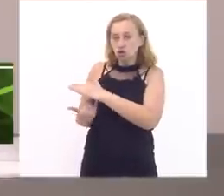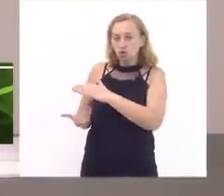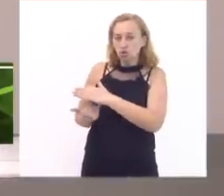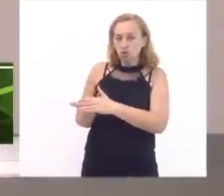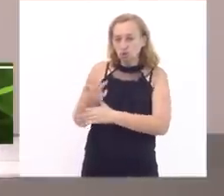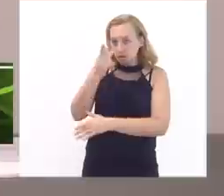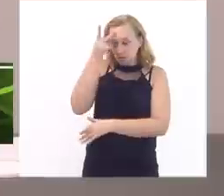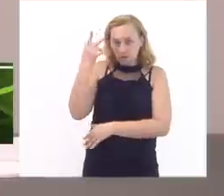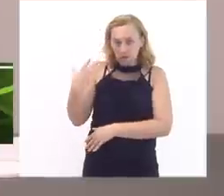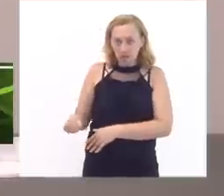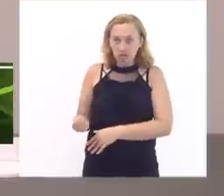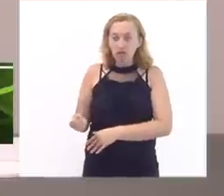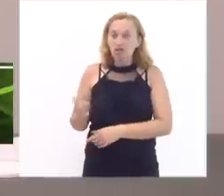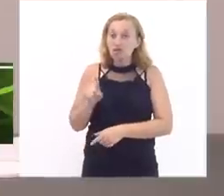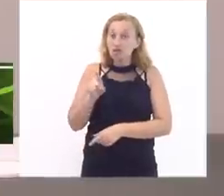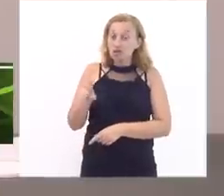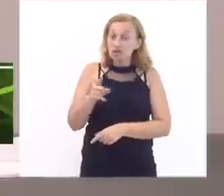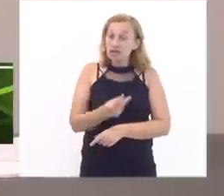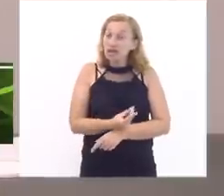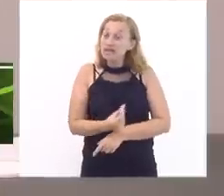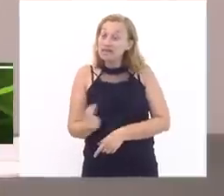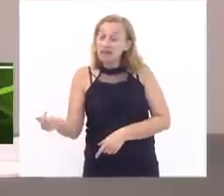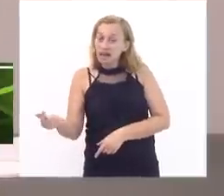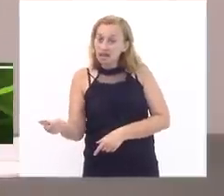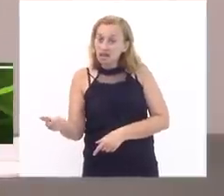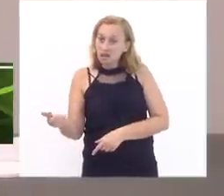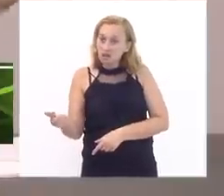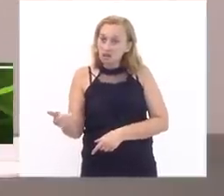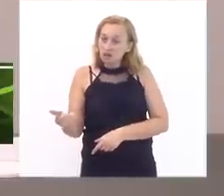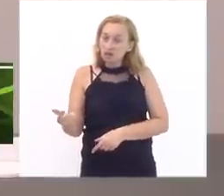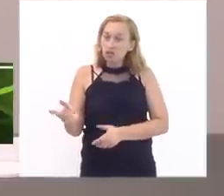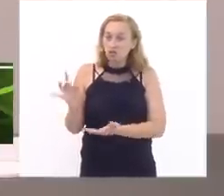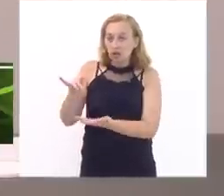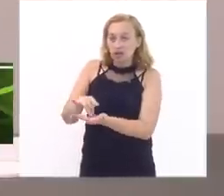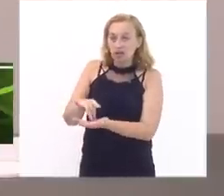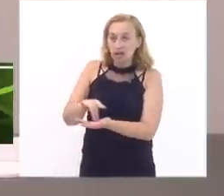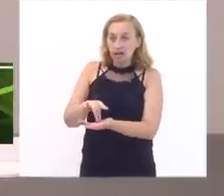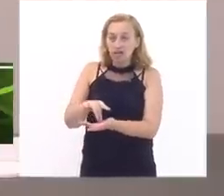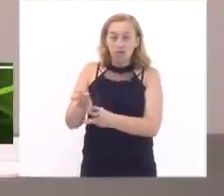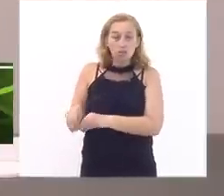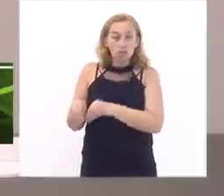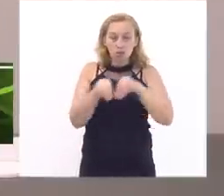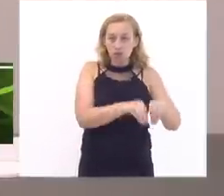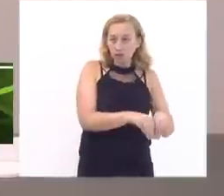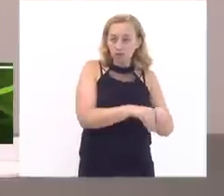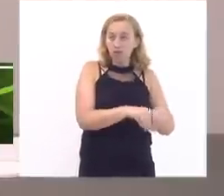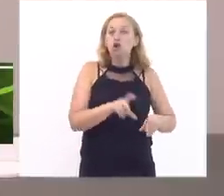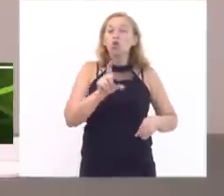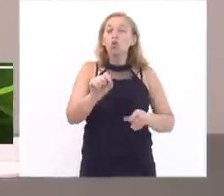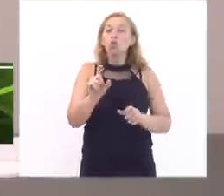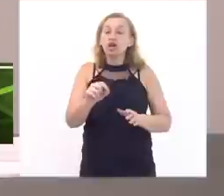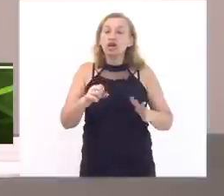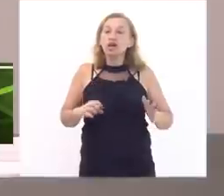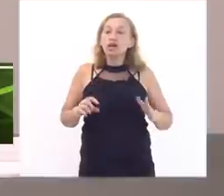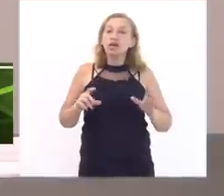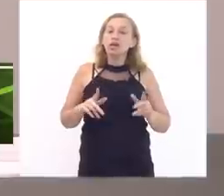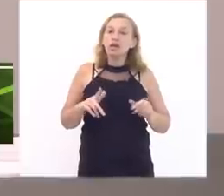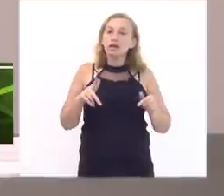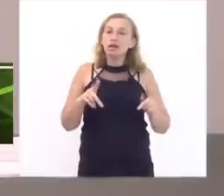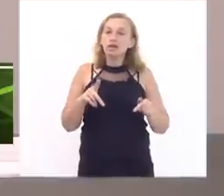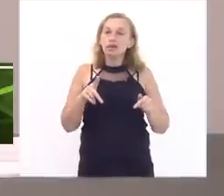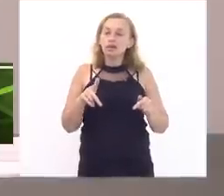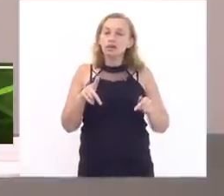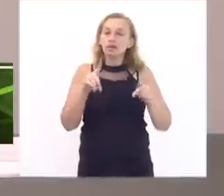você está saindo de uma realidade e indo para outra. O que, que impede que amanhã, isso é um